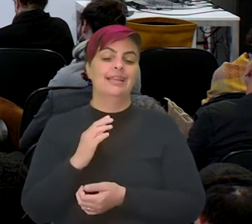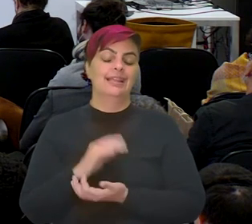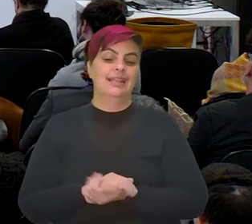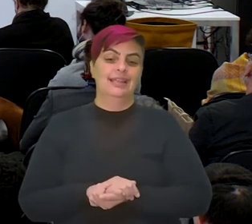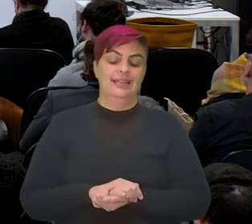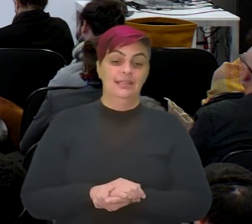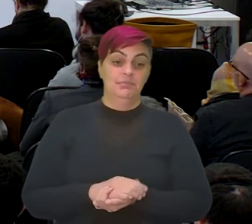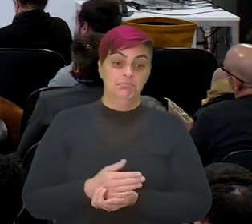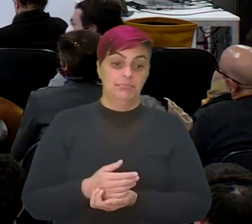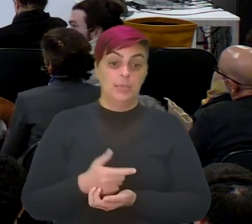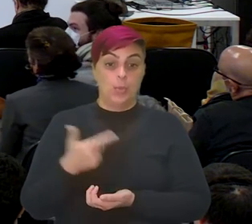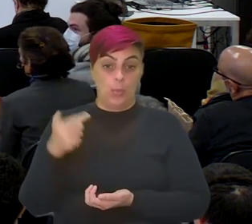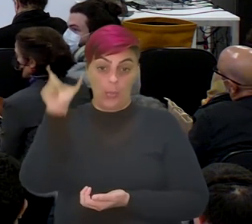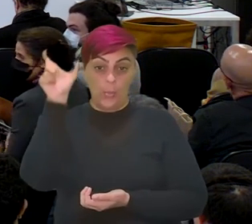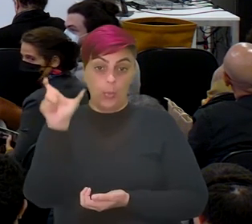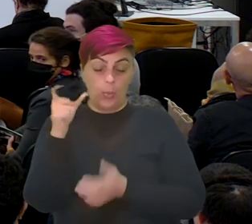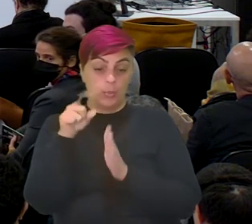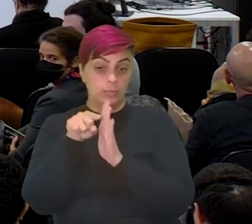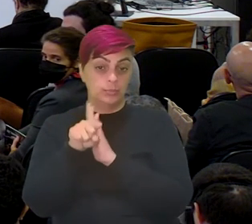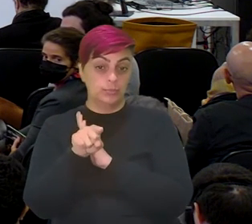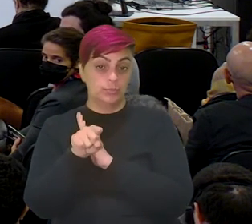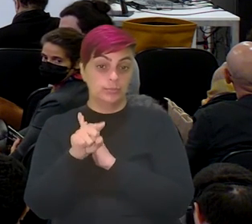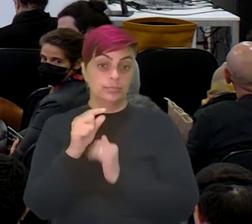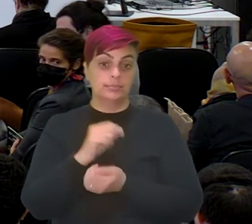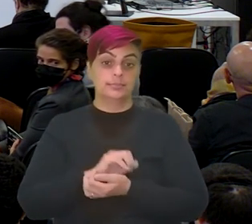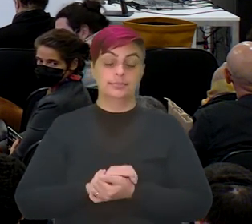Temos mais alguém? Uma pergunta?